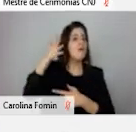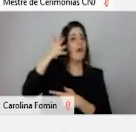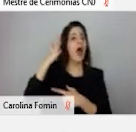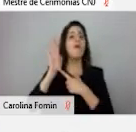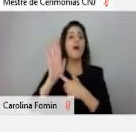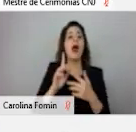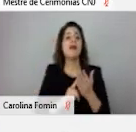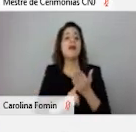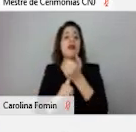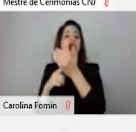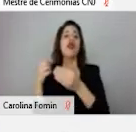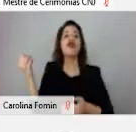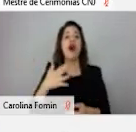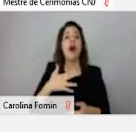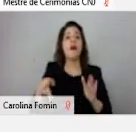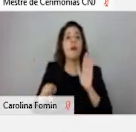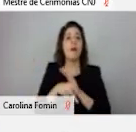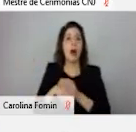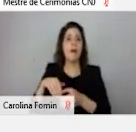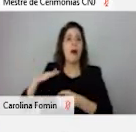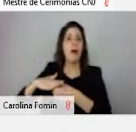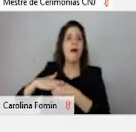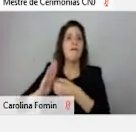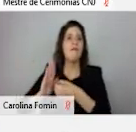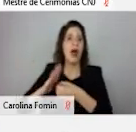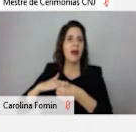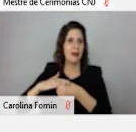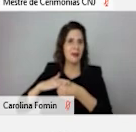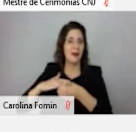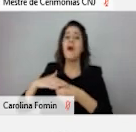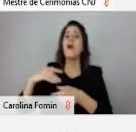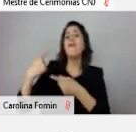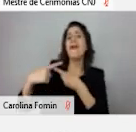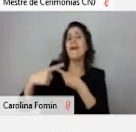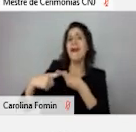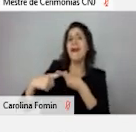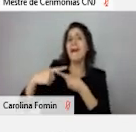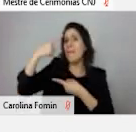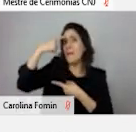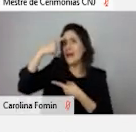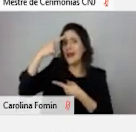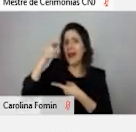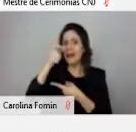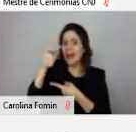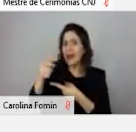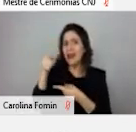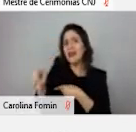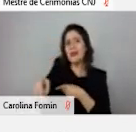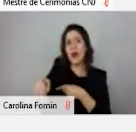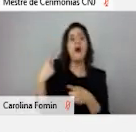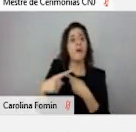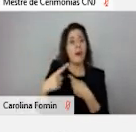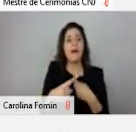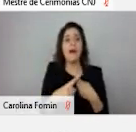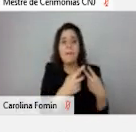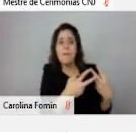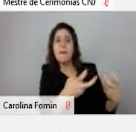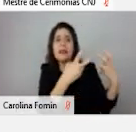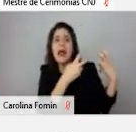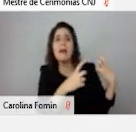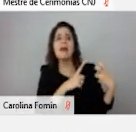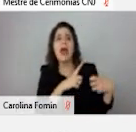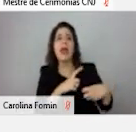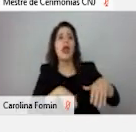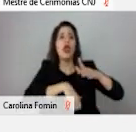vasos sanitários. Por que ele estava interessado nisso? Por causa da quantidade de doenças hoje que a gente detecta relacionadas